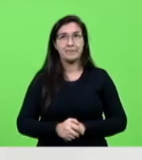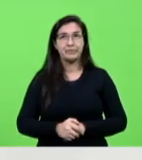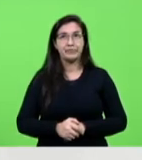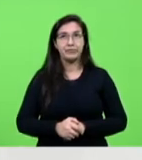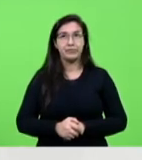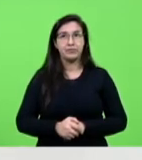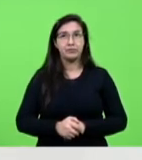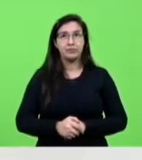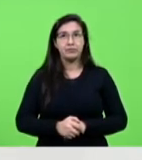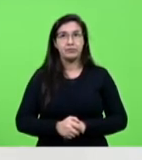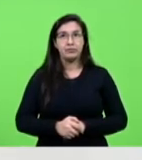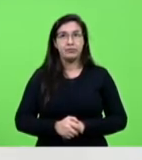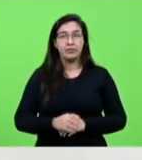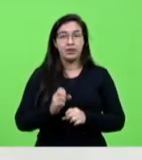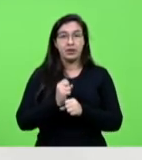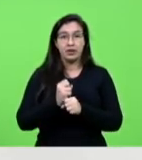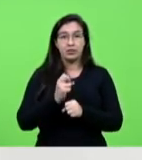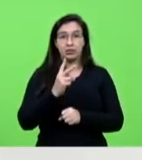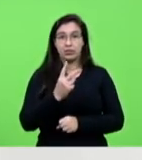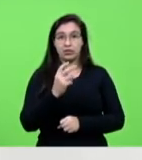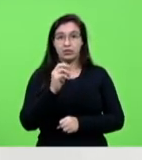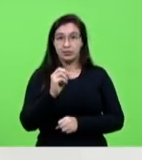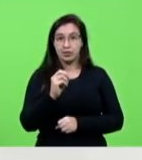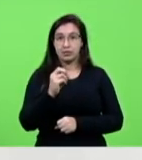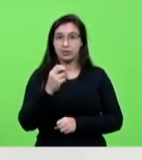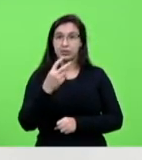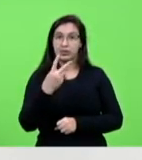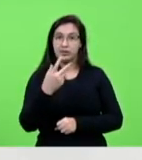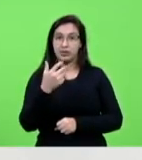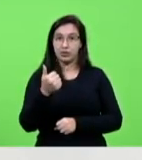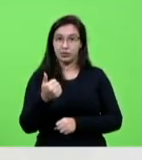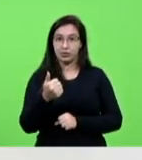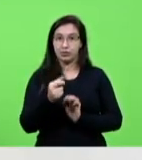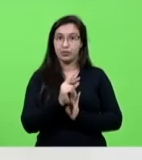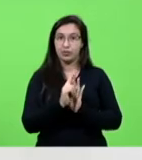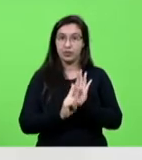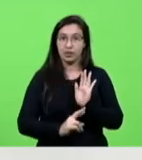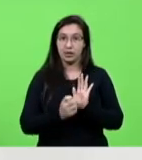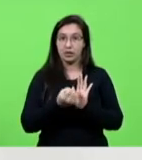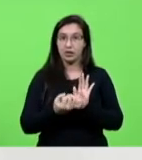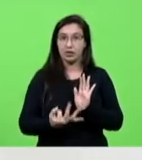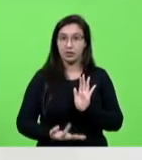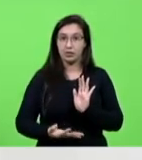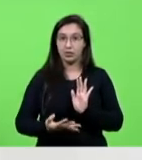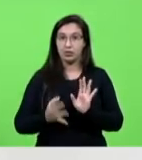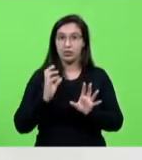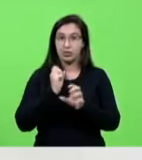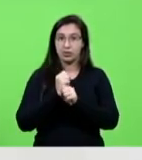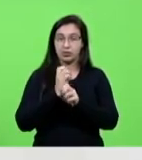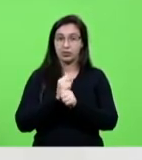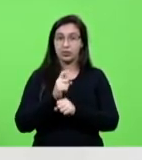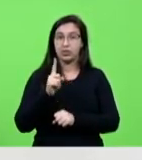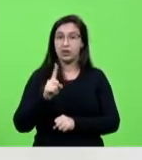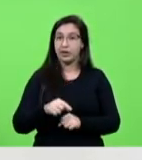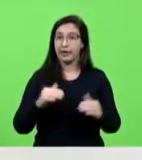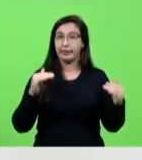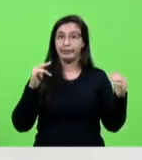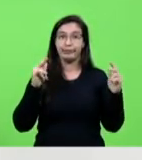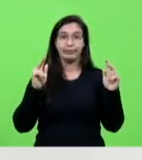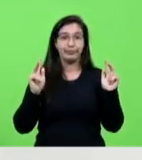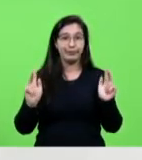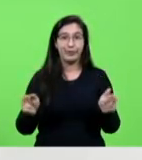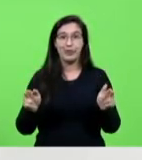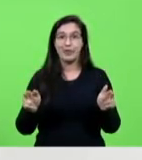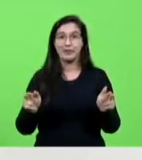O que mudou é que em 2021, o relator das contas é o mesmo conselheiro,